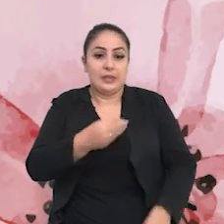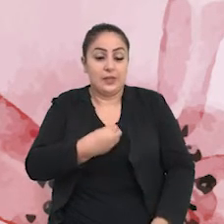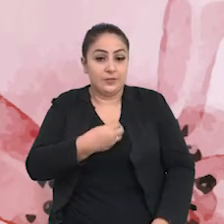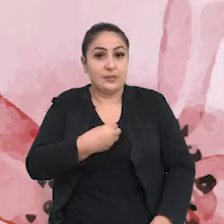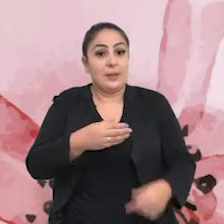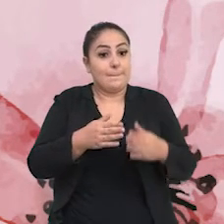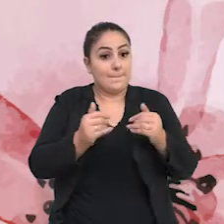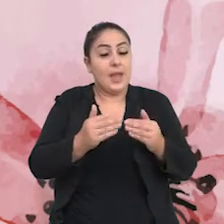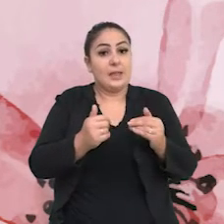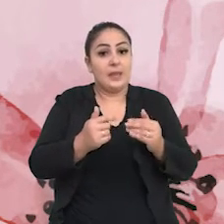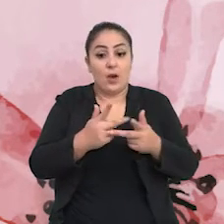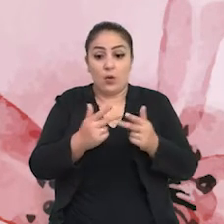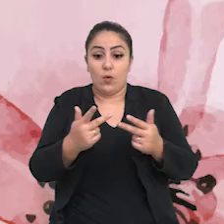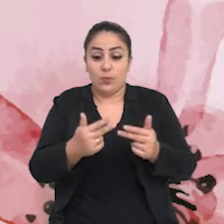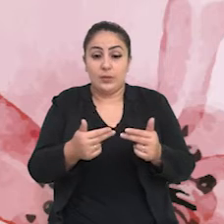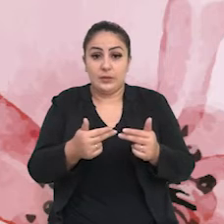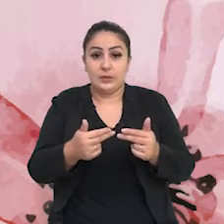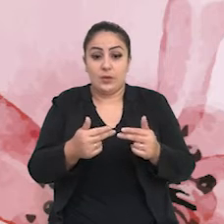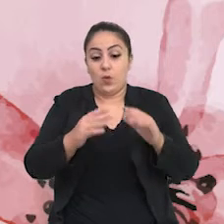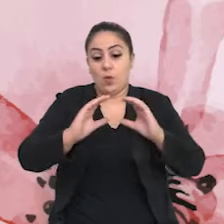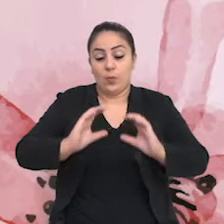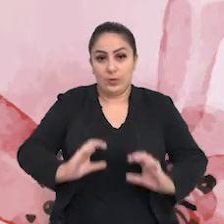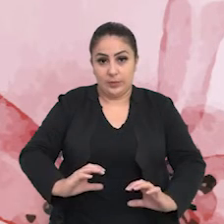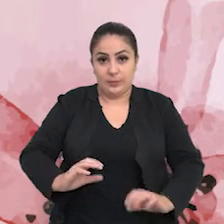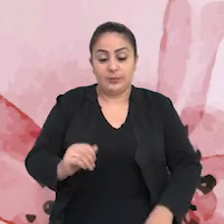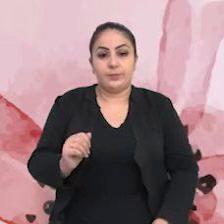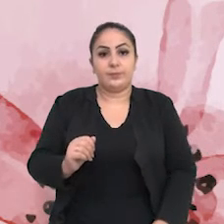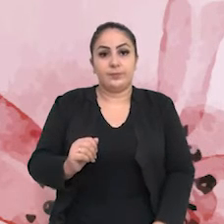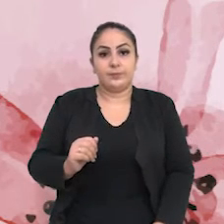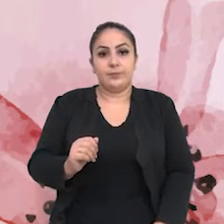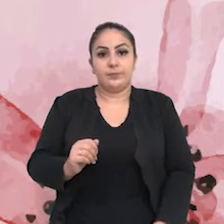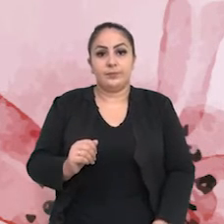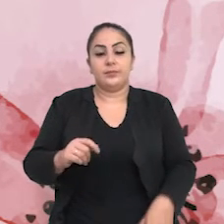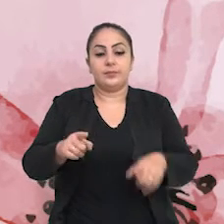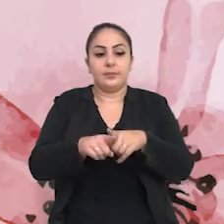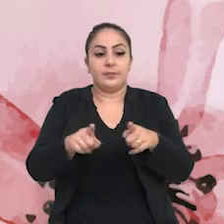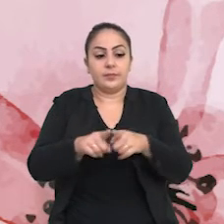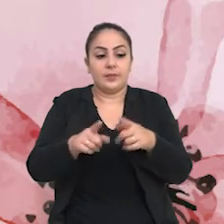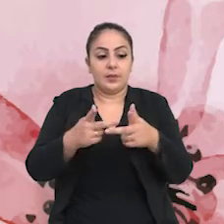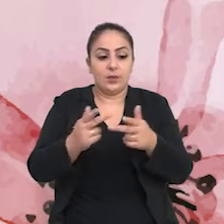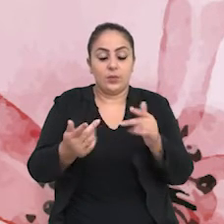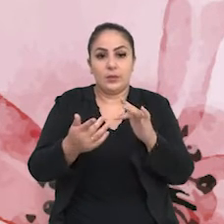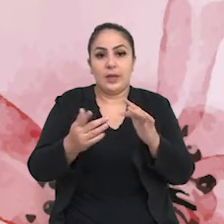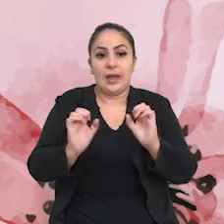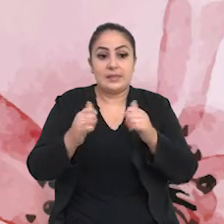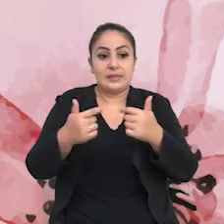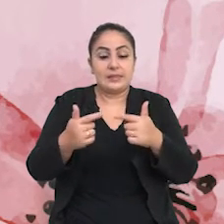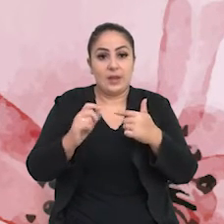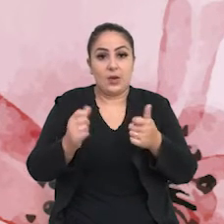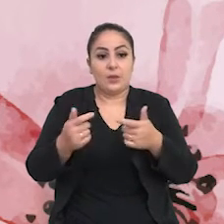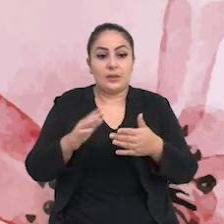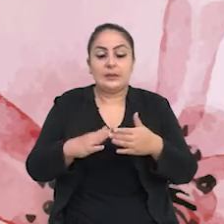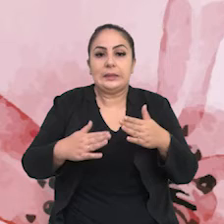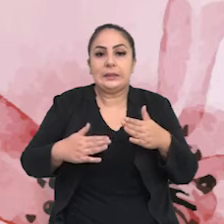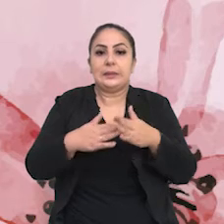se exige determinados comportamentos, determinadas